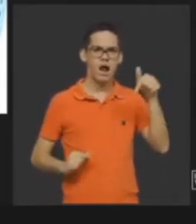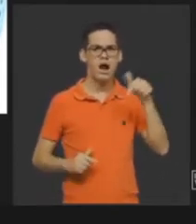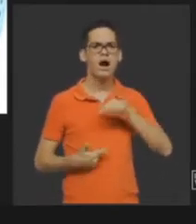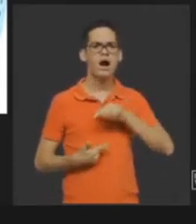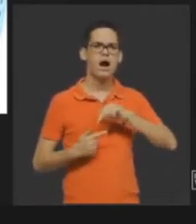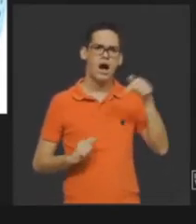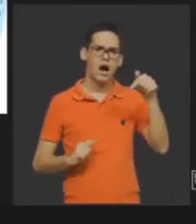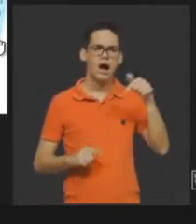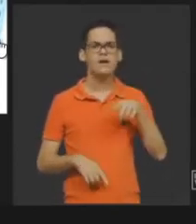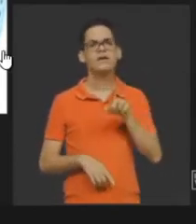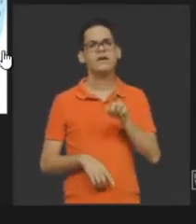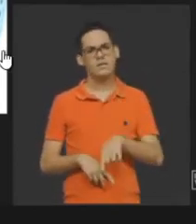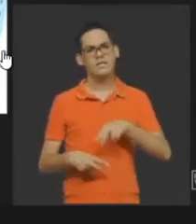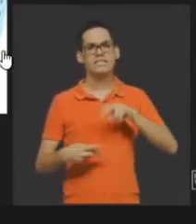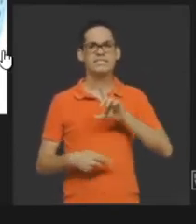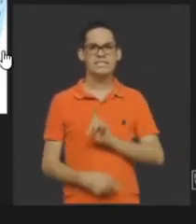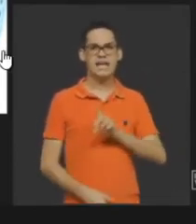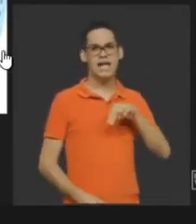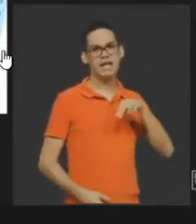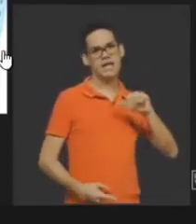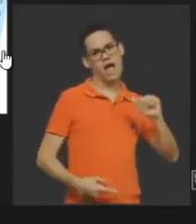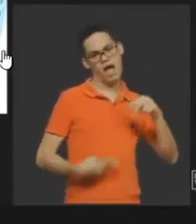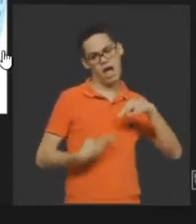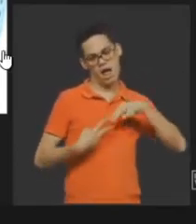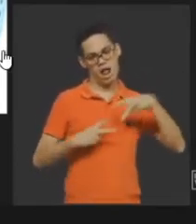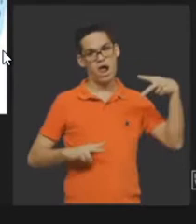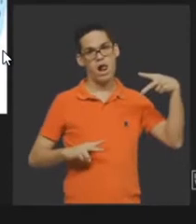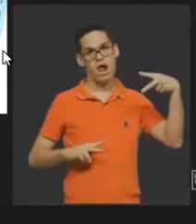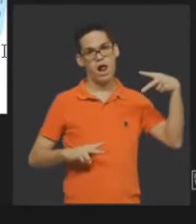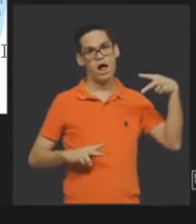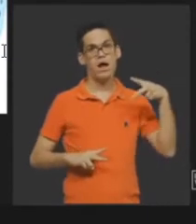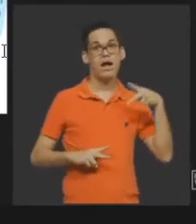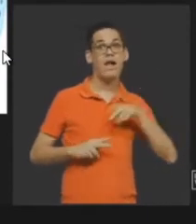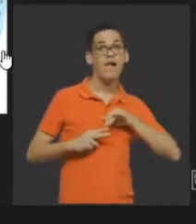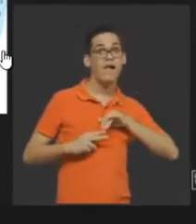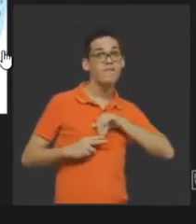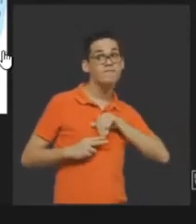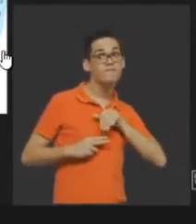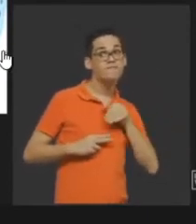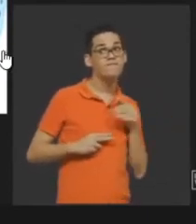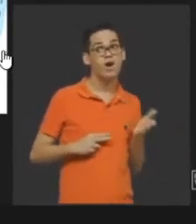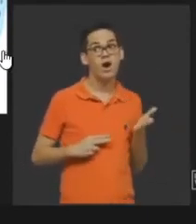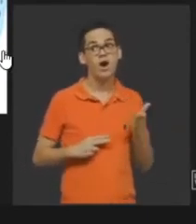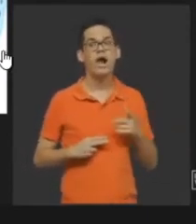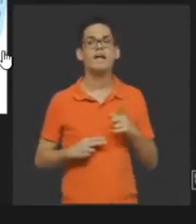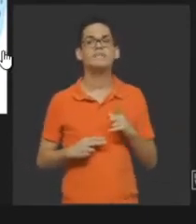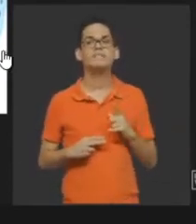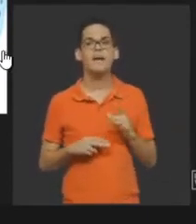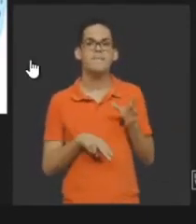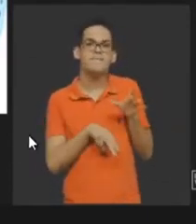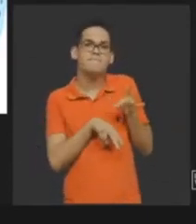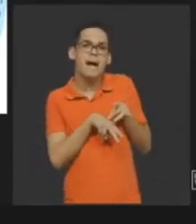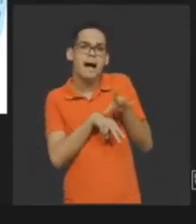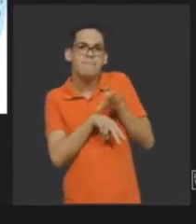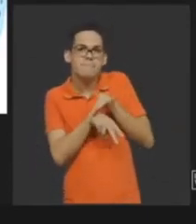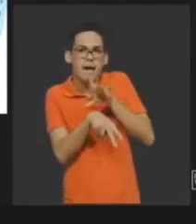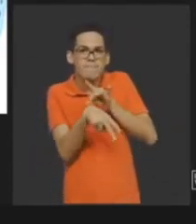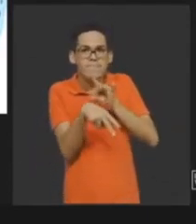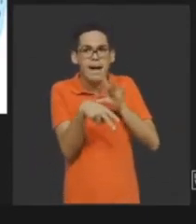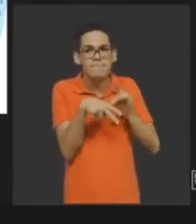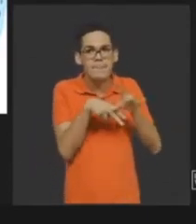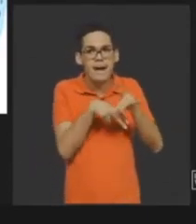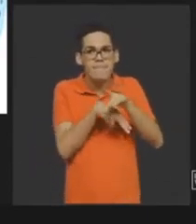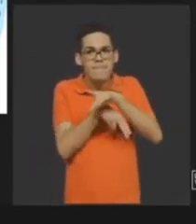cromatina é formada de DNA. E do lado mais externo do núcleo, nós temos os poros nucleares.